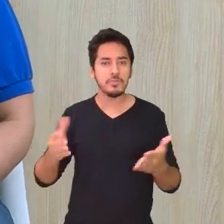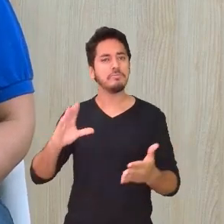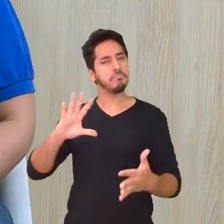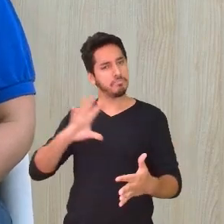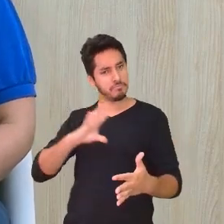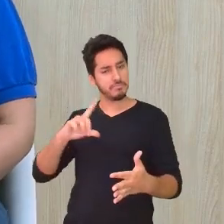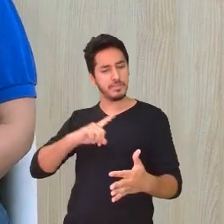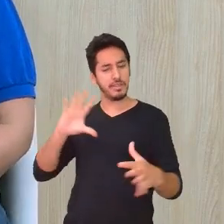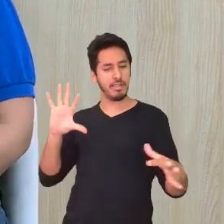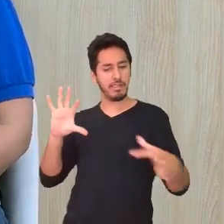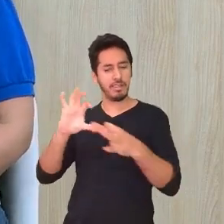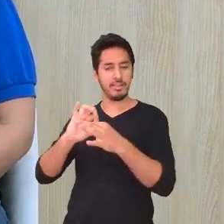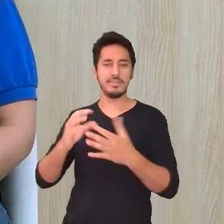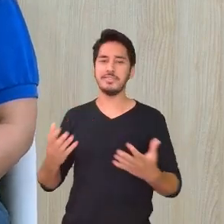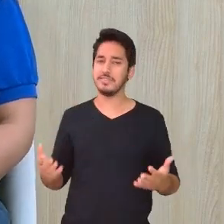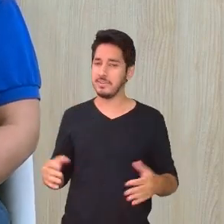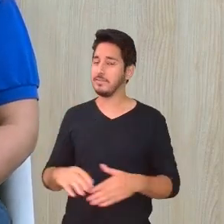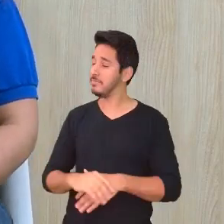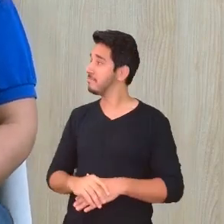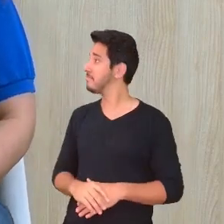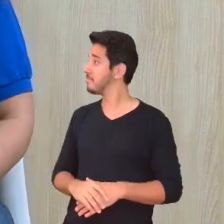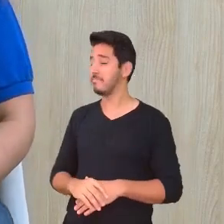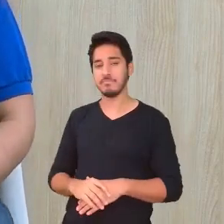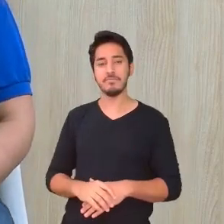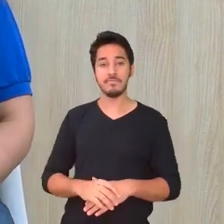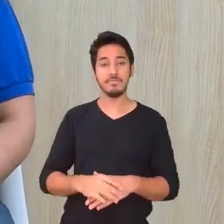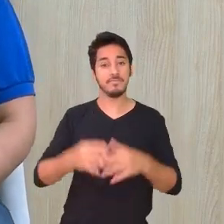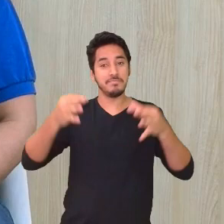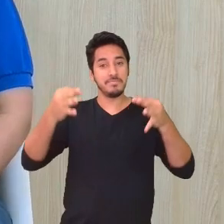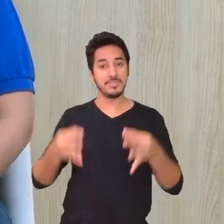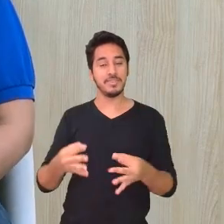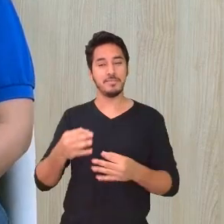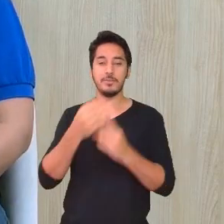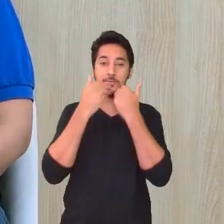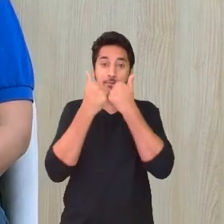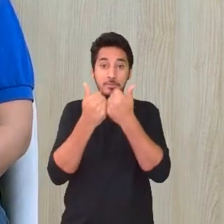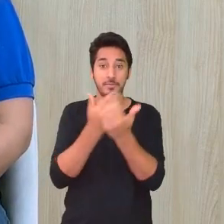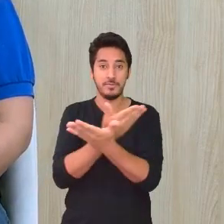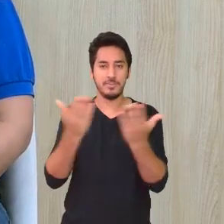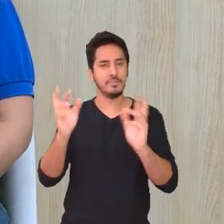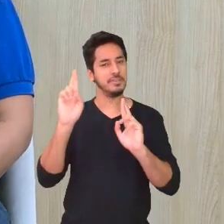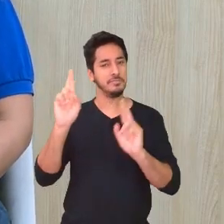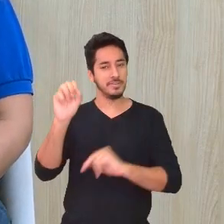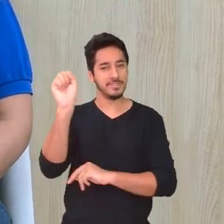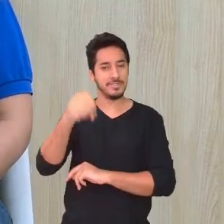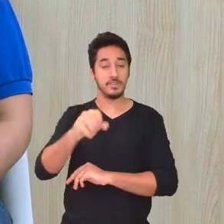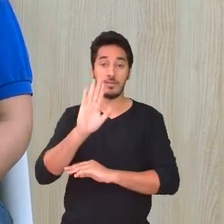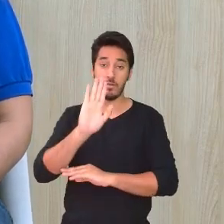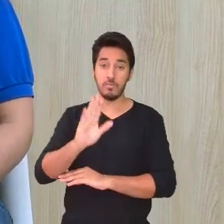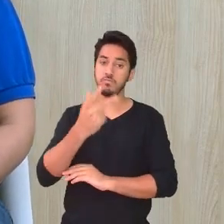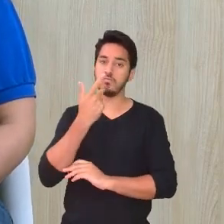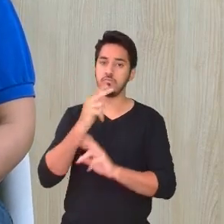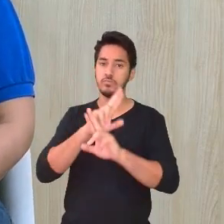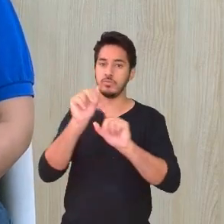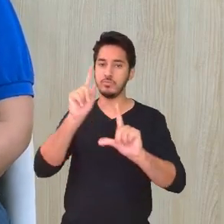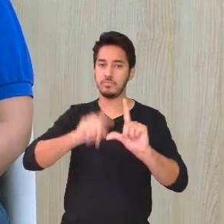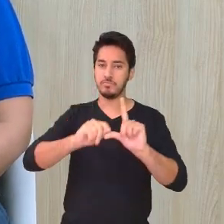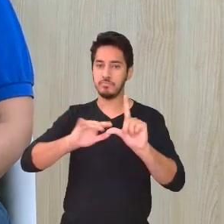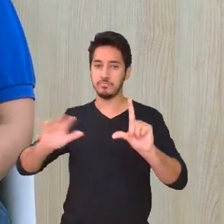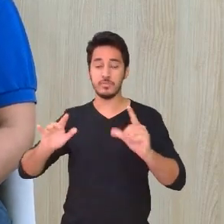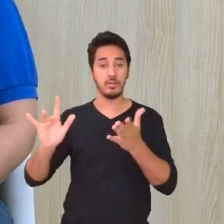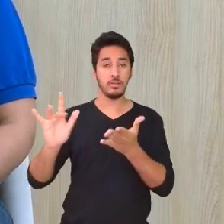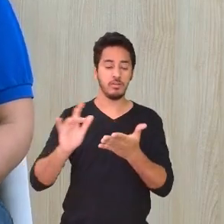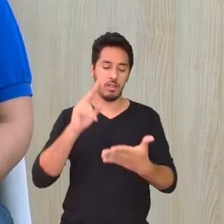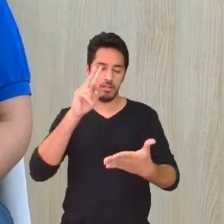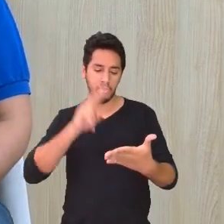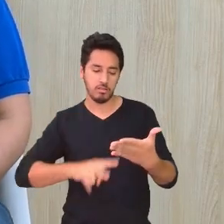esse letramento digital, não é isso, Carla? Exatamente, pessoal. Tudo bem com vocês, né? Espero que sim. A gente vai falar de letramento, vai falar de leitura